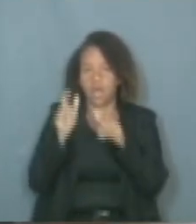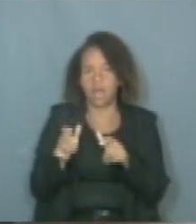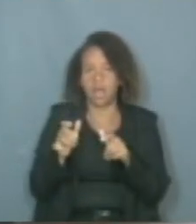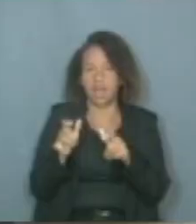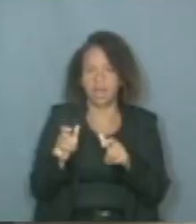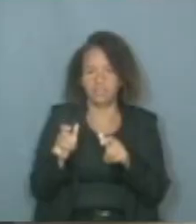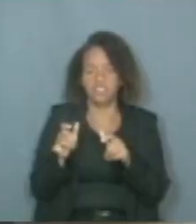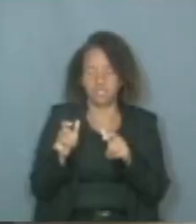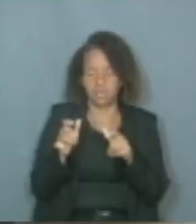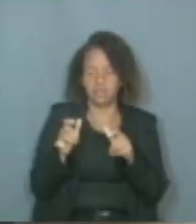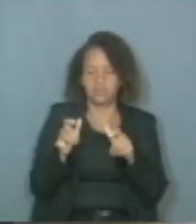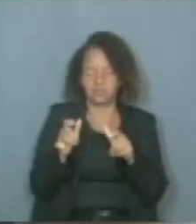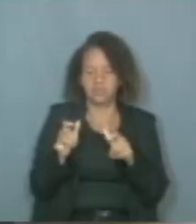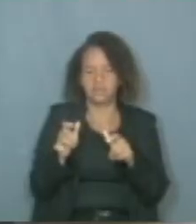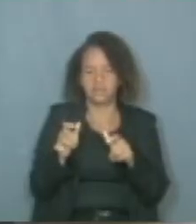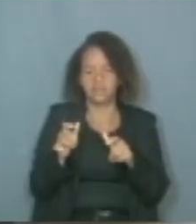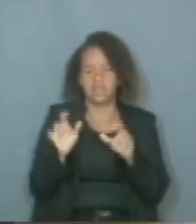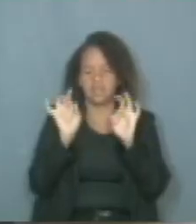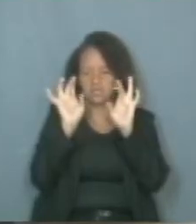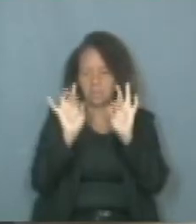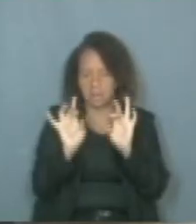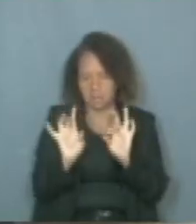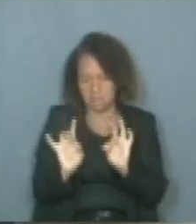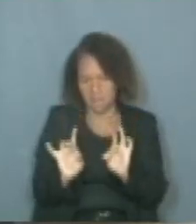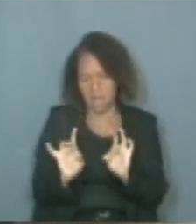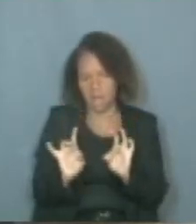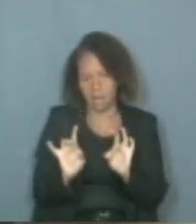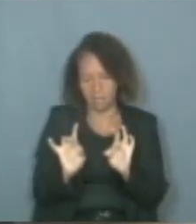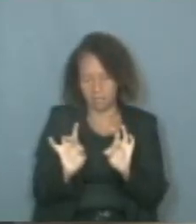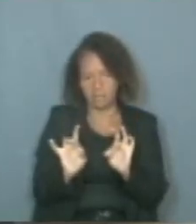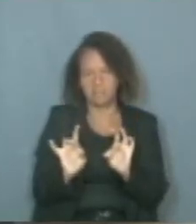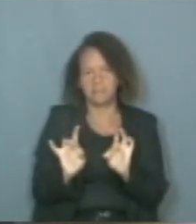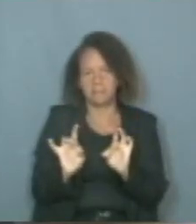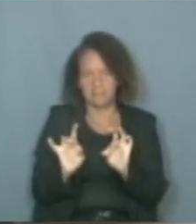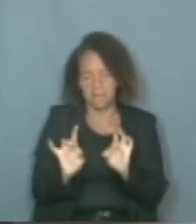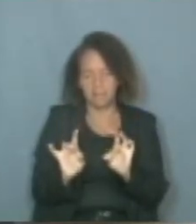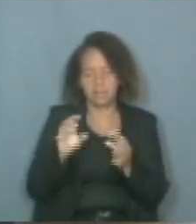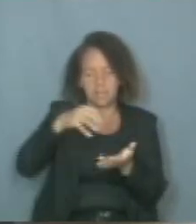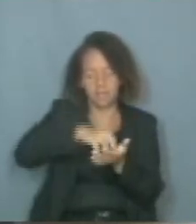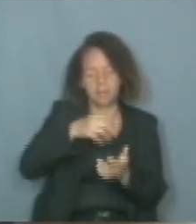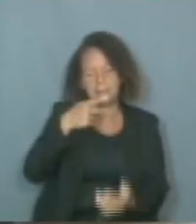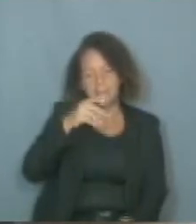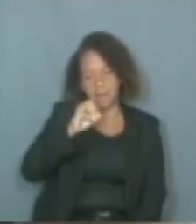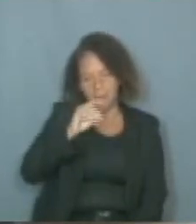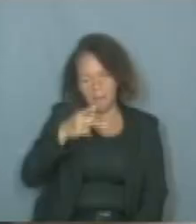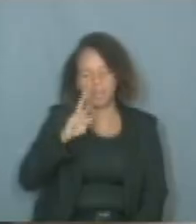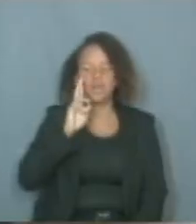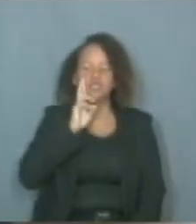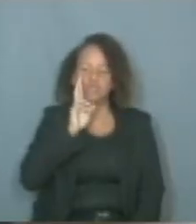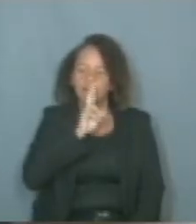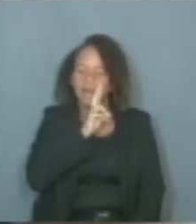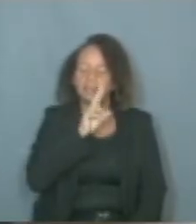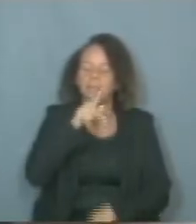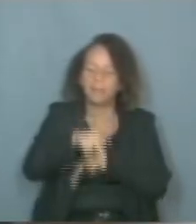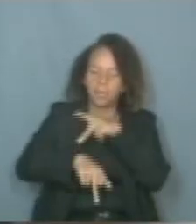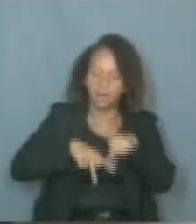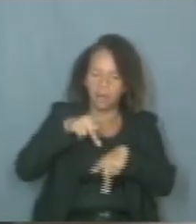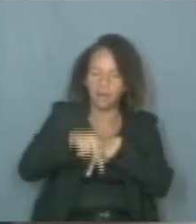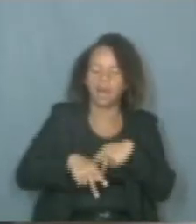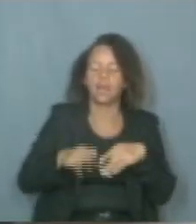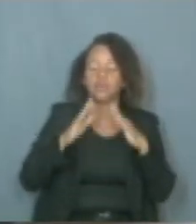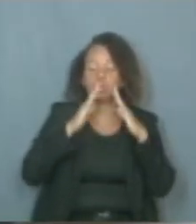vão acontecer, em especial nos centros pop, nos restaurantes populares,